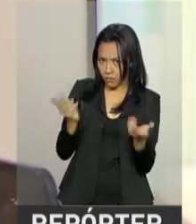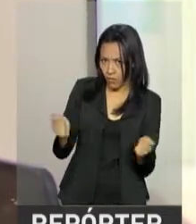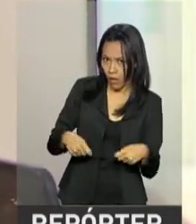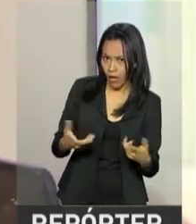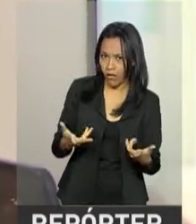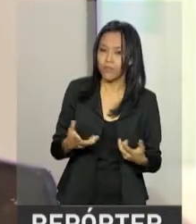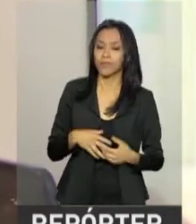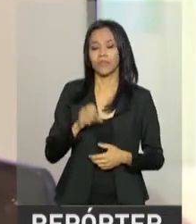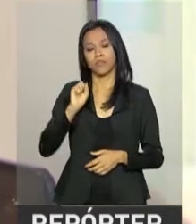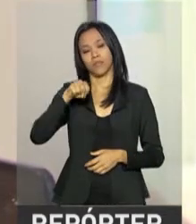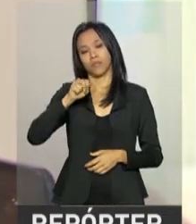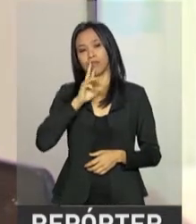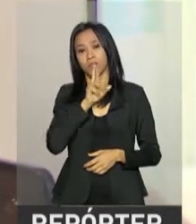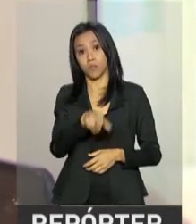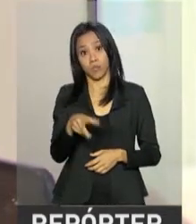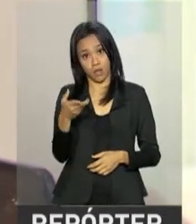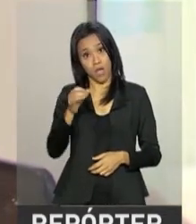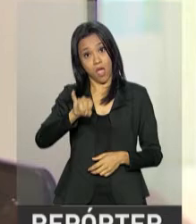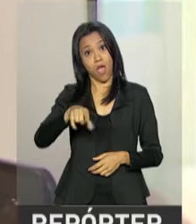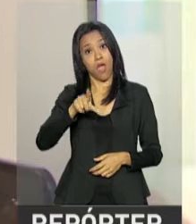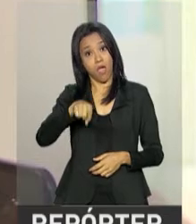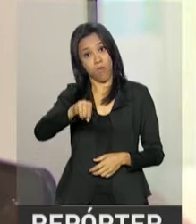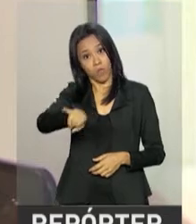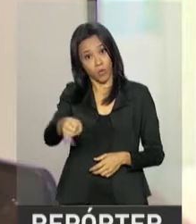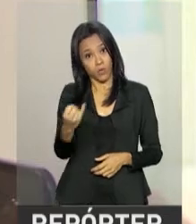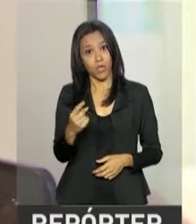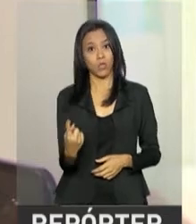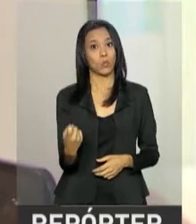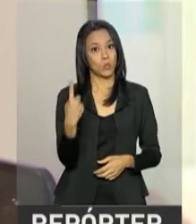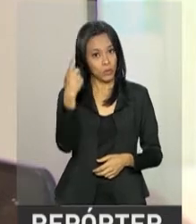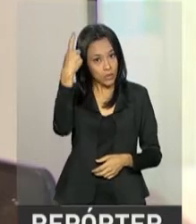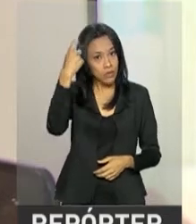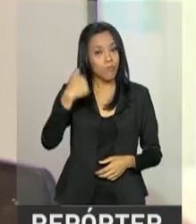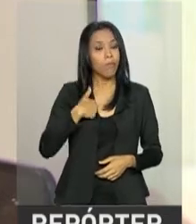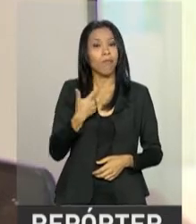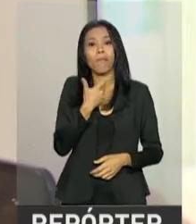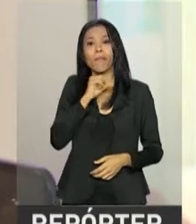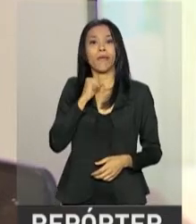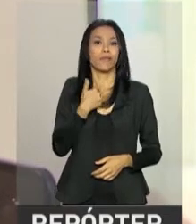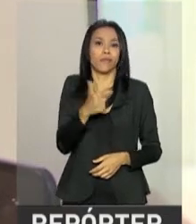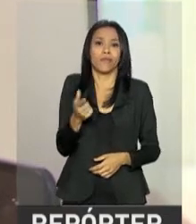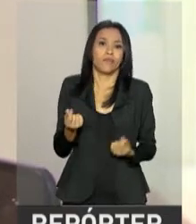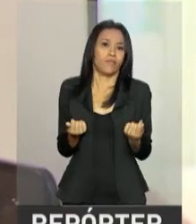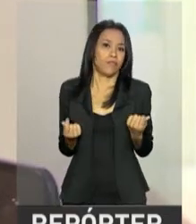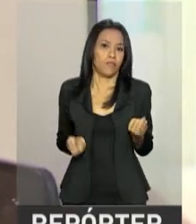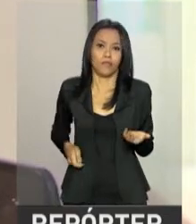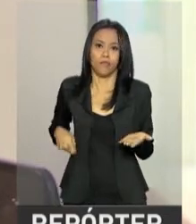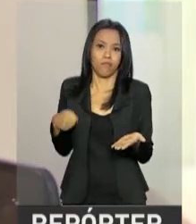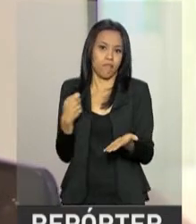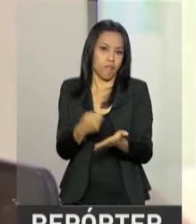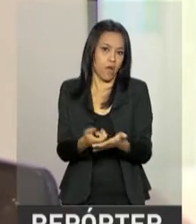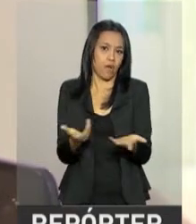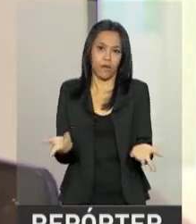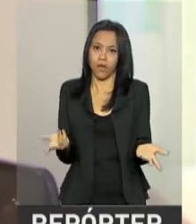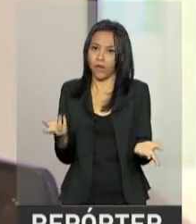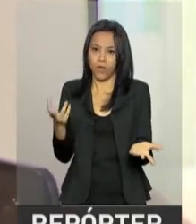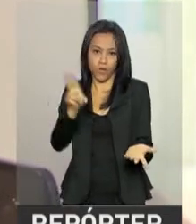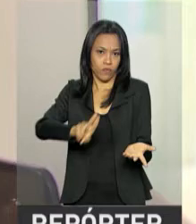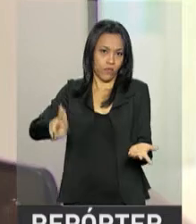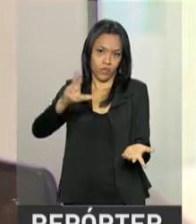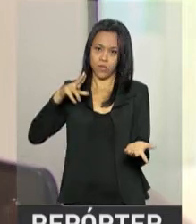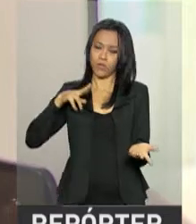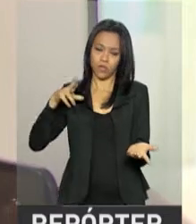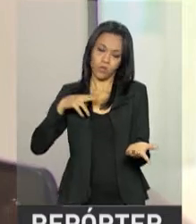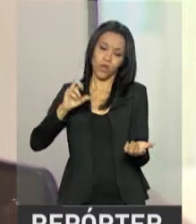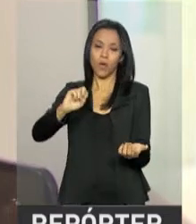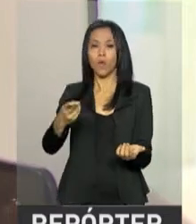que é uma oportunidade única para quem não tem certas condições de pagar uma universidade particular ou até